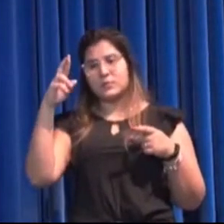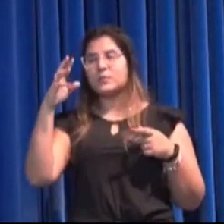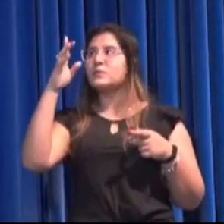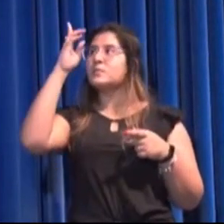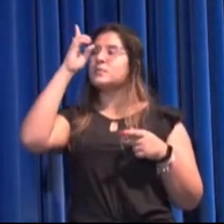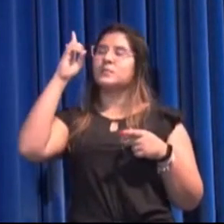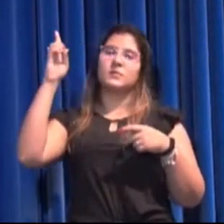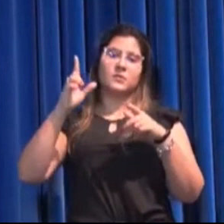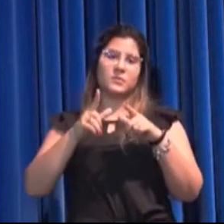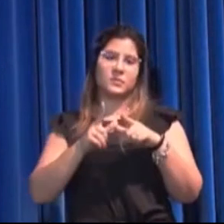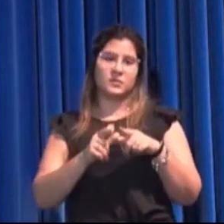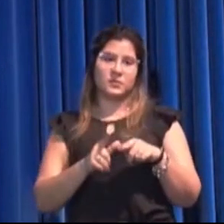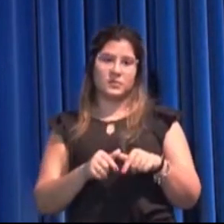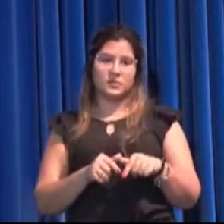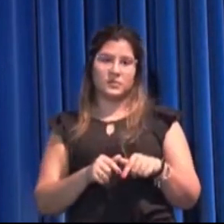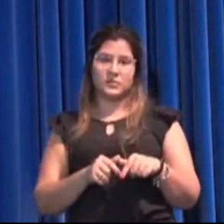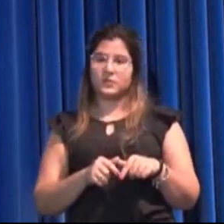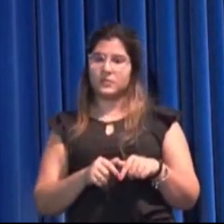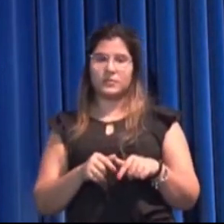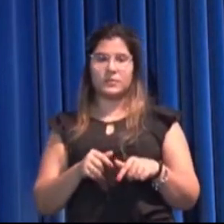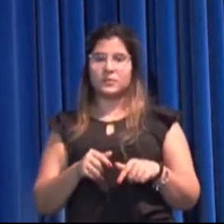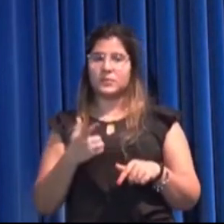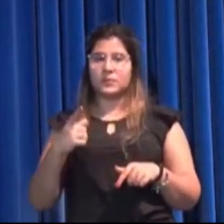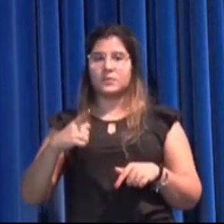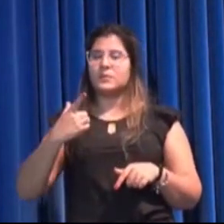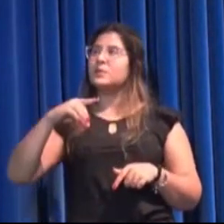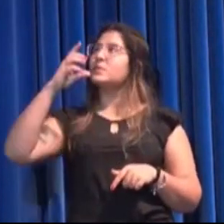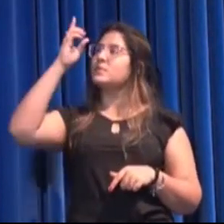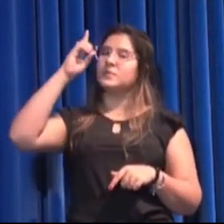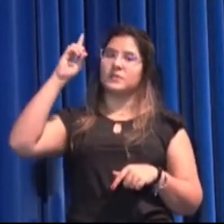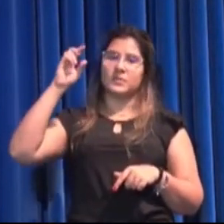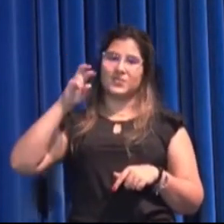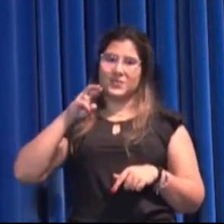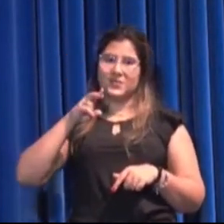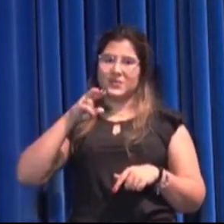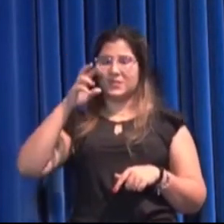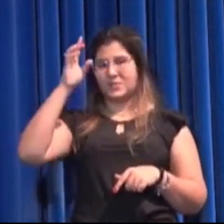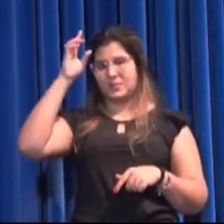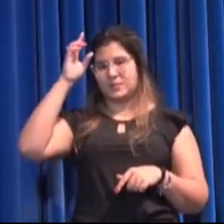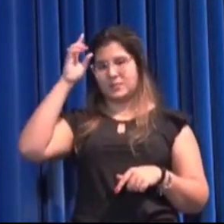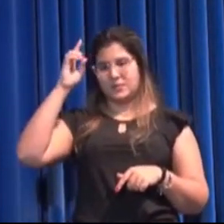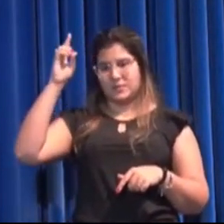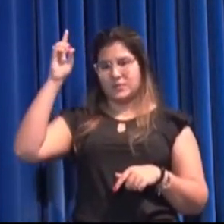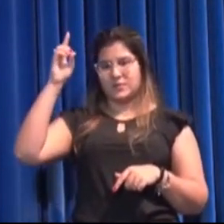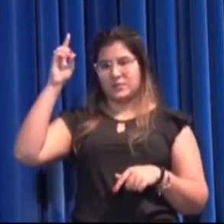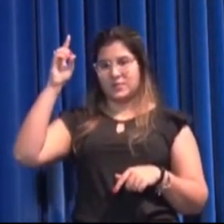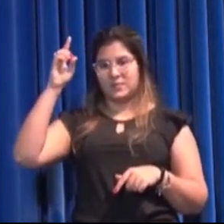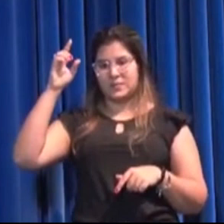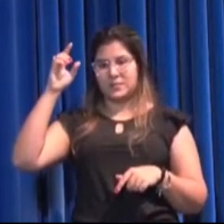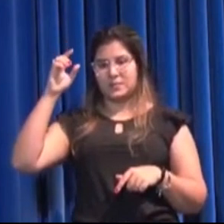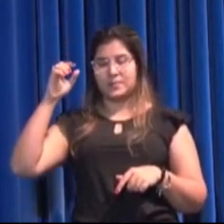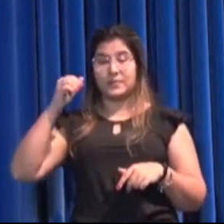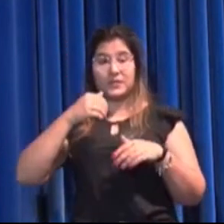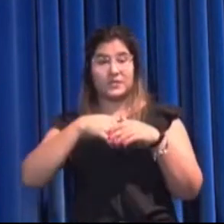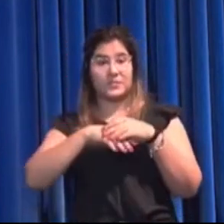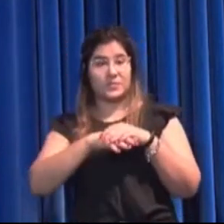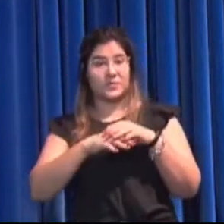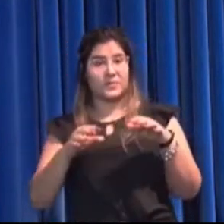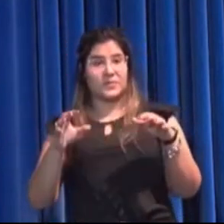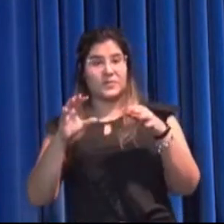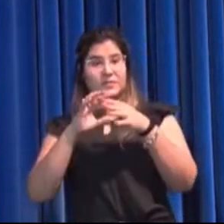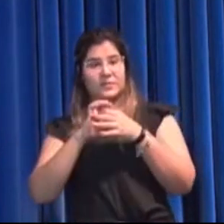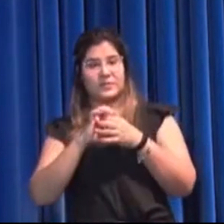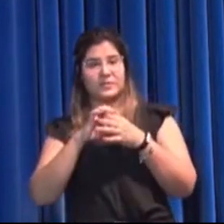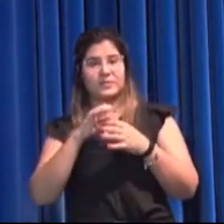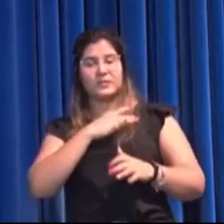de Israel, não há Deus como tu, nos céus e na terra, como tu, que guardas a aliança e